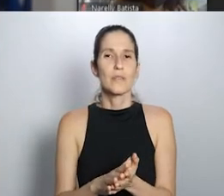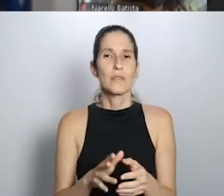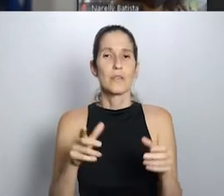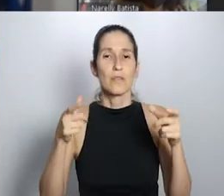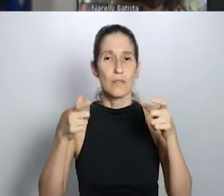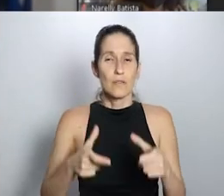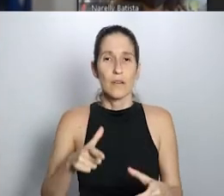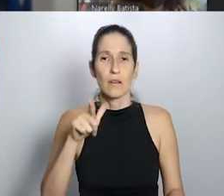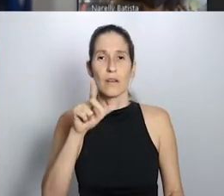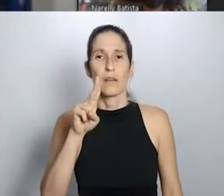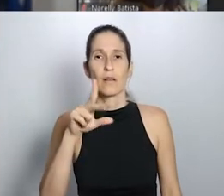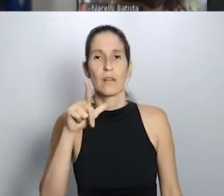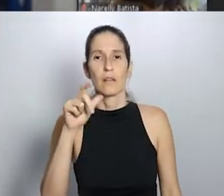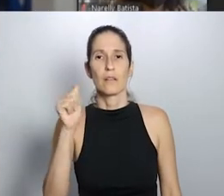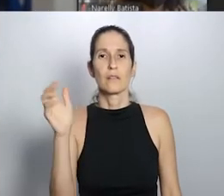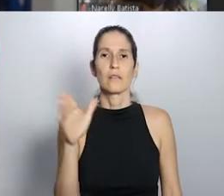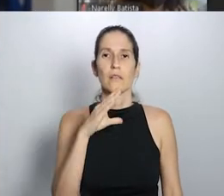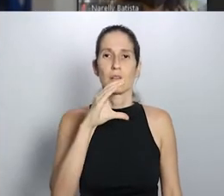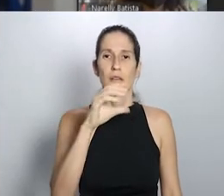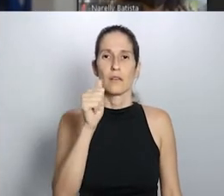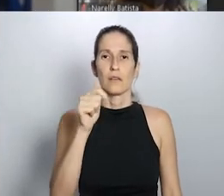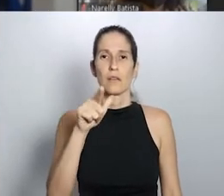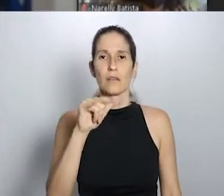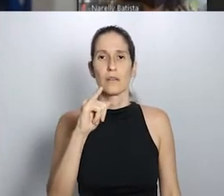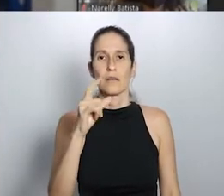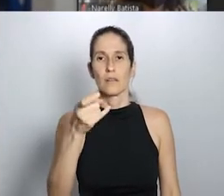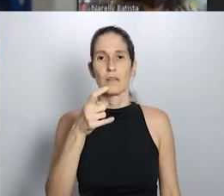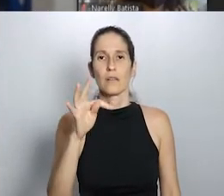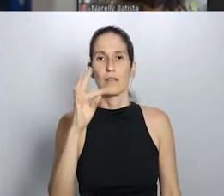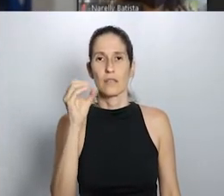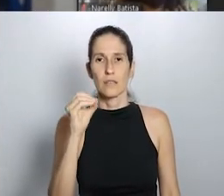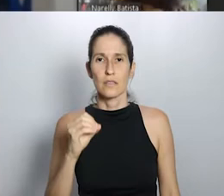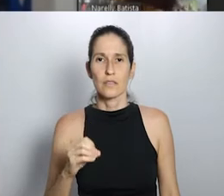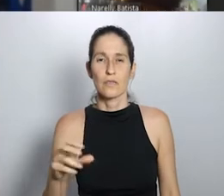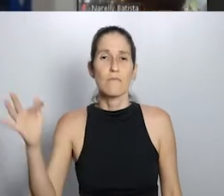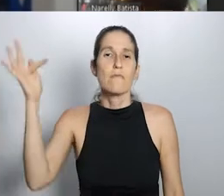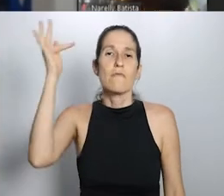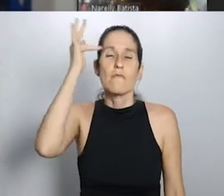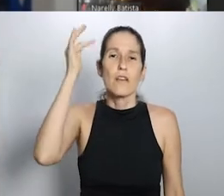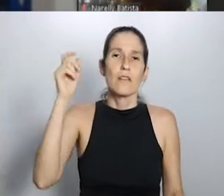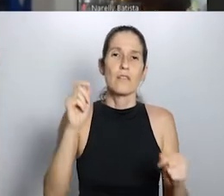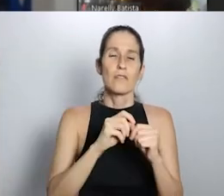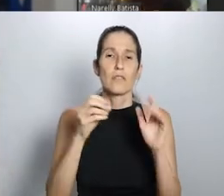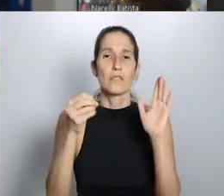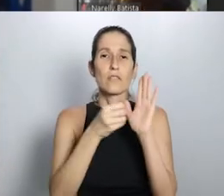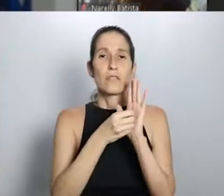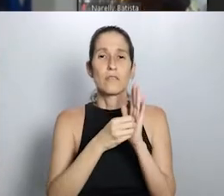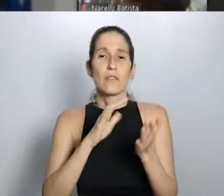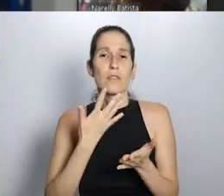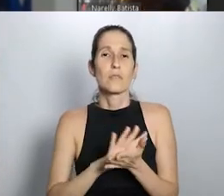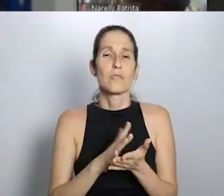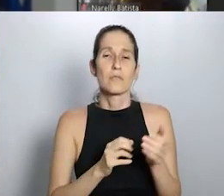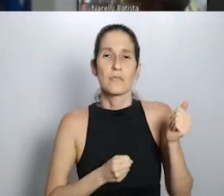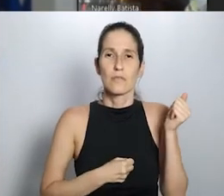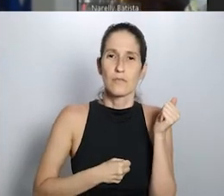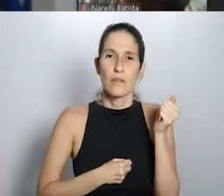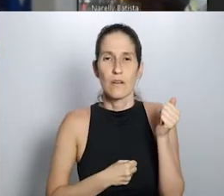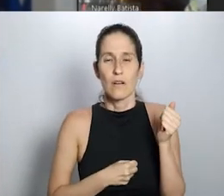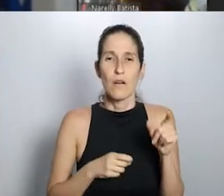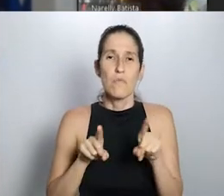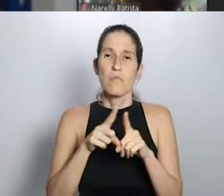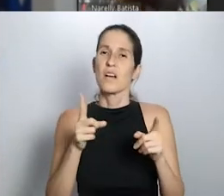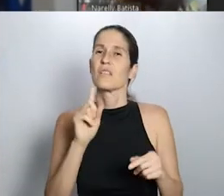do samba e do trupé, onde Lula Calixto, em sua sé, fez novena, mazurca e fez